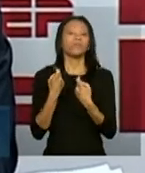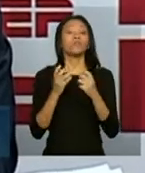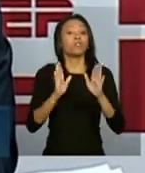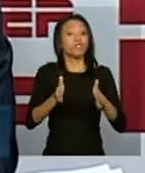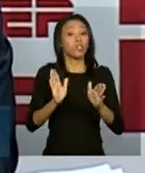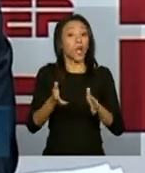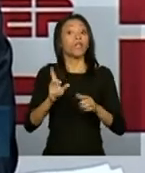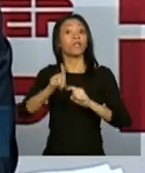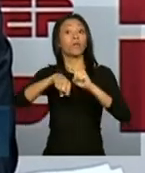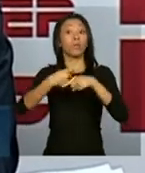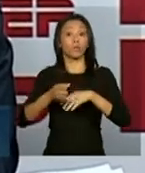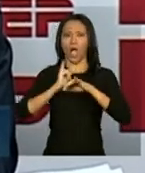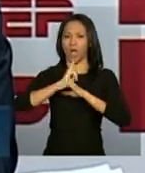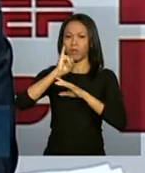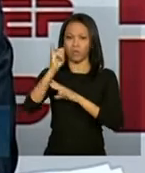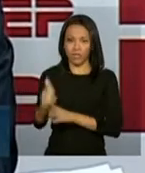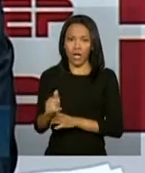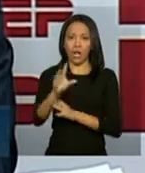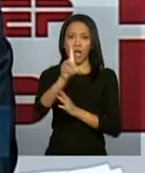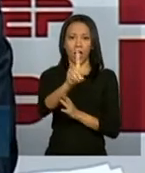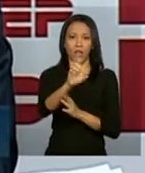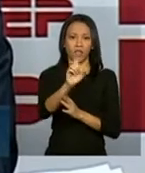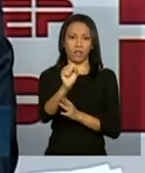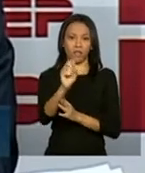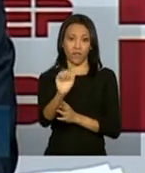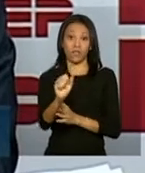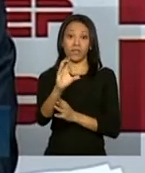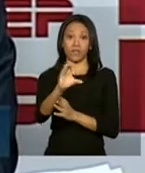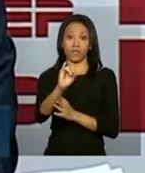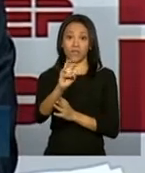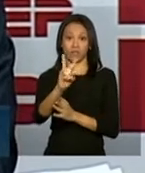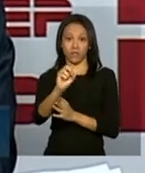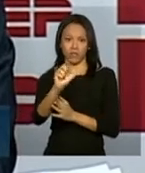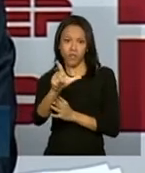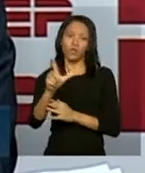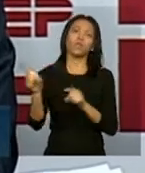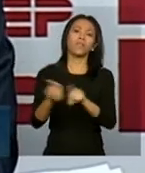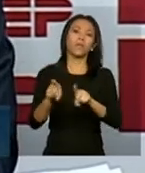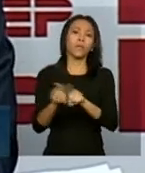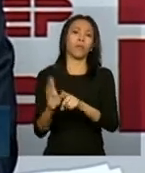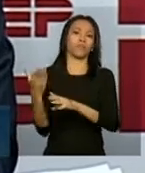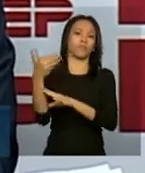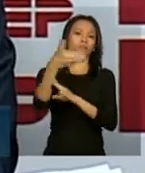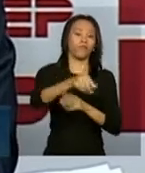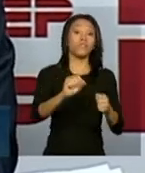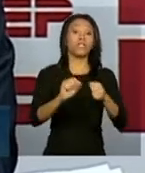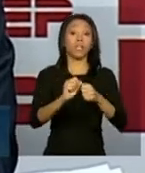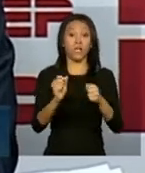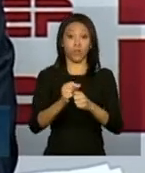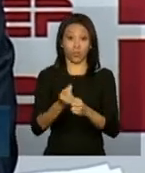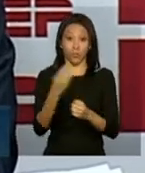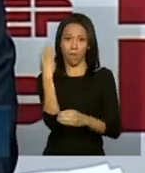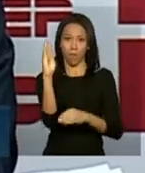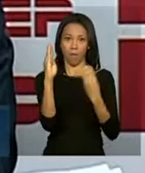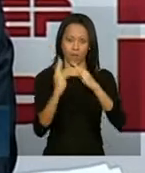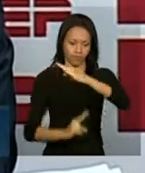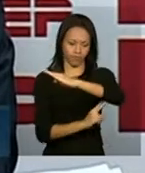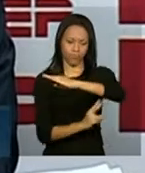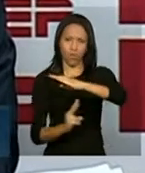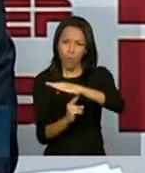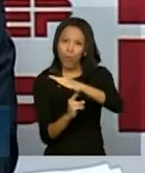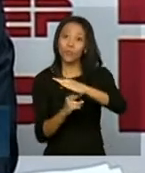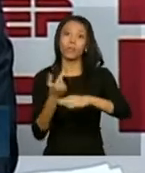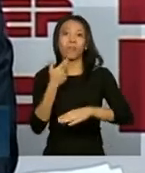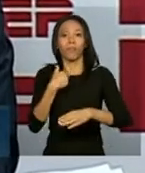ter que acionar a Defesa Civil. Fizemos ponte de madeira para os participantes poderem chegar na escola, não terem que molhar os pés, fazer